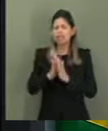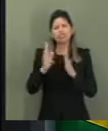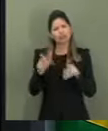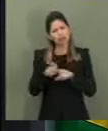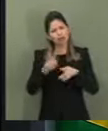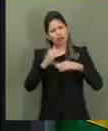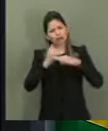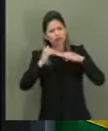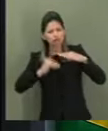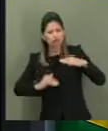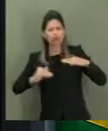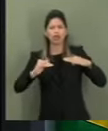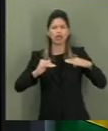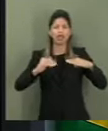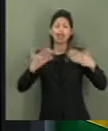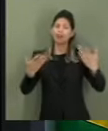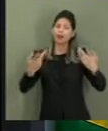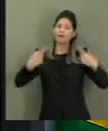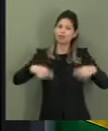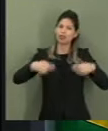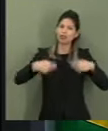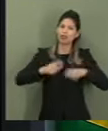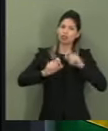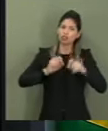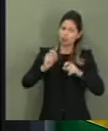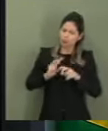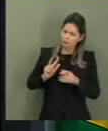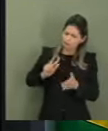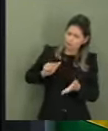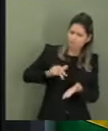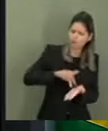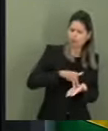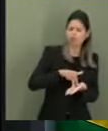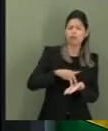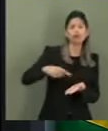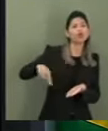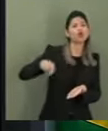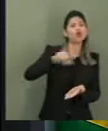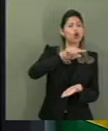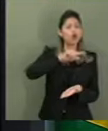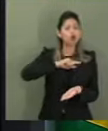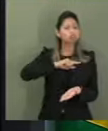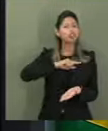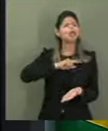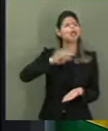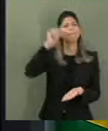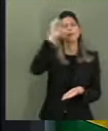adiante, sem jamais desistir. Somos todos brasileiros, somos todos lanceiros.